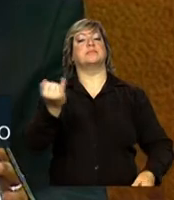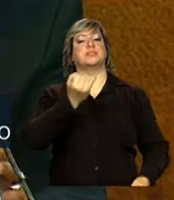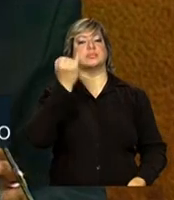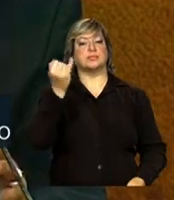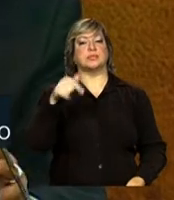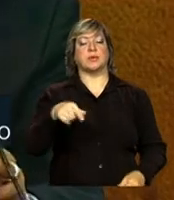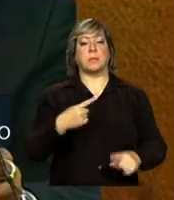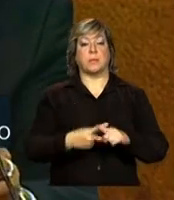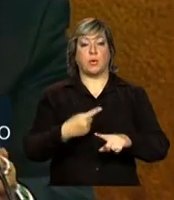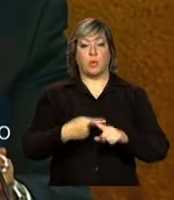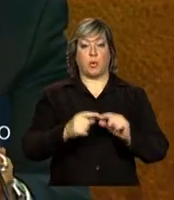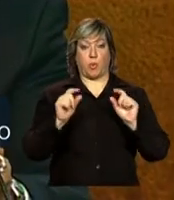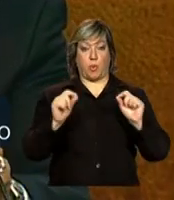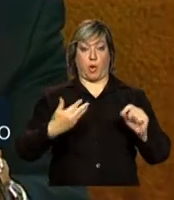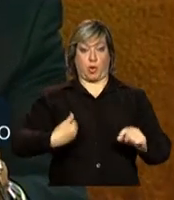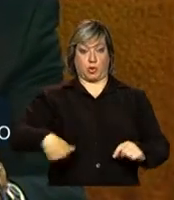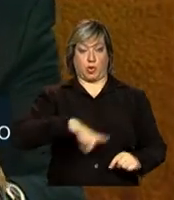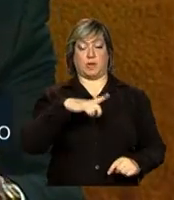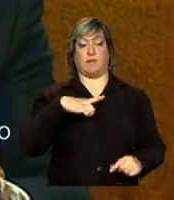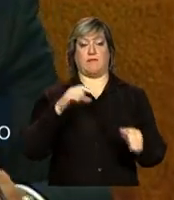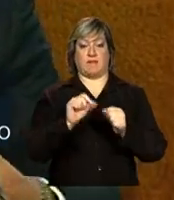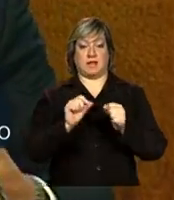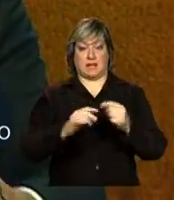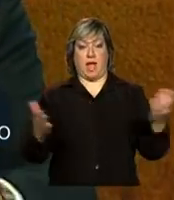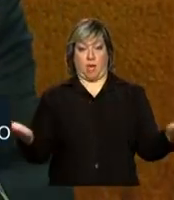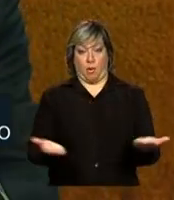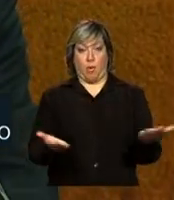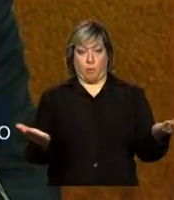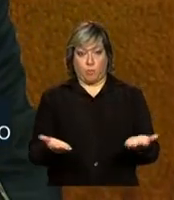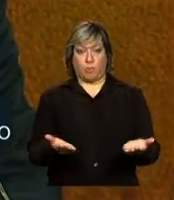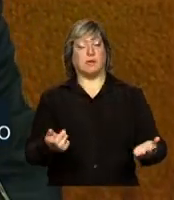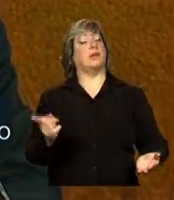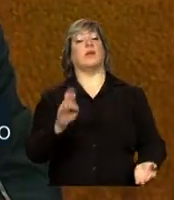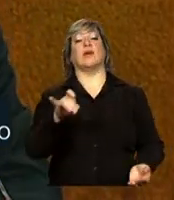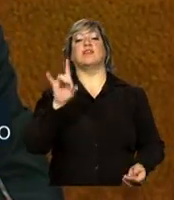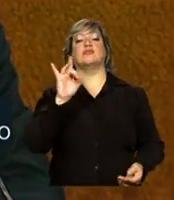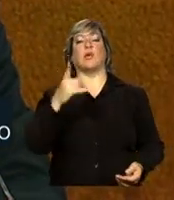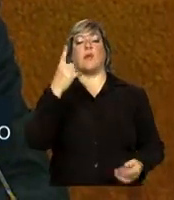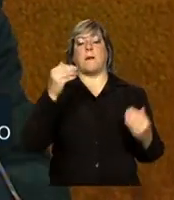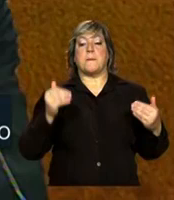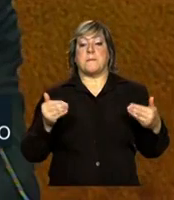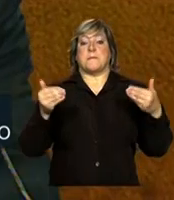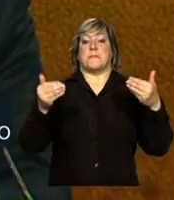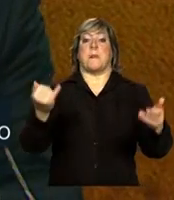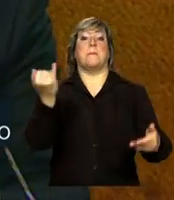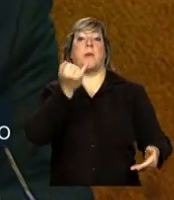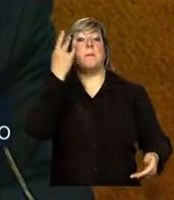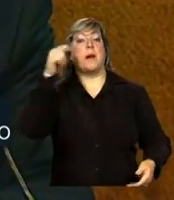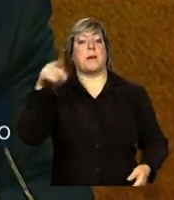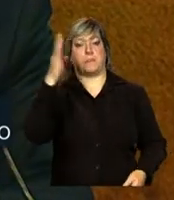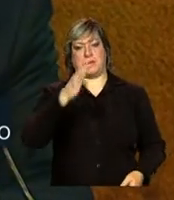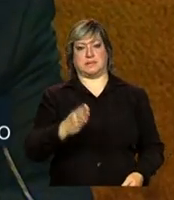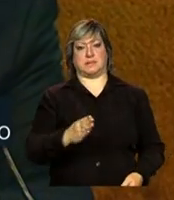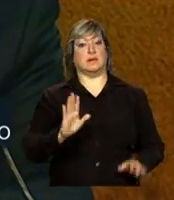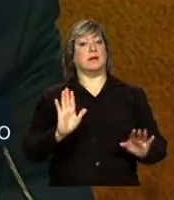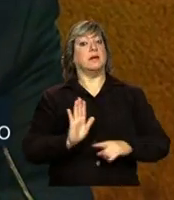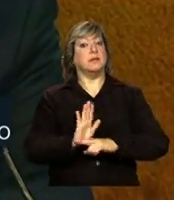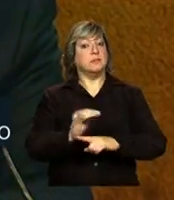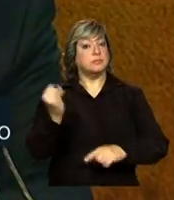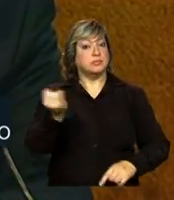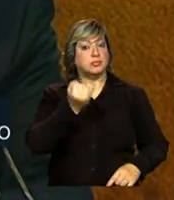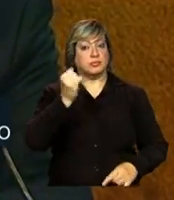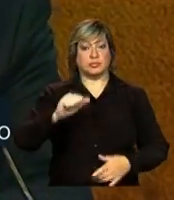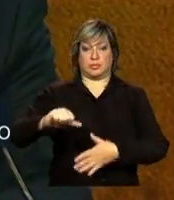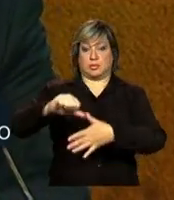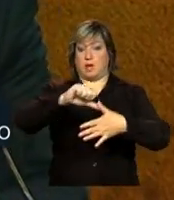porque o que nós estamos fazendo neste momento não é somente um passo significativo para o Brasil é um passo significativo para a